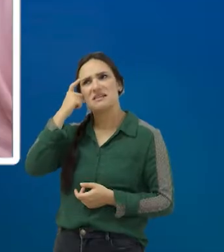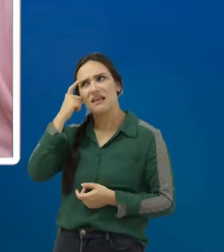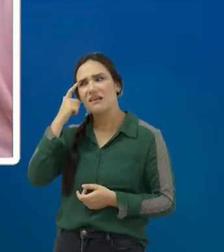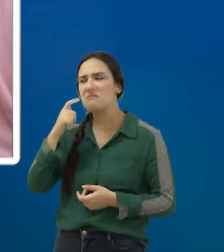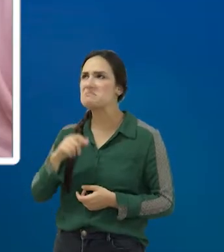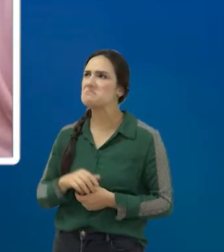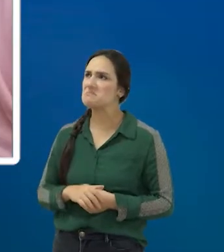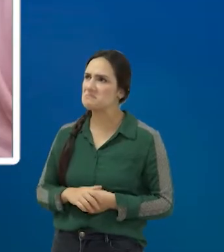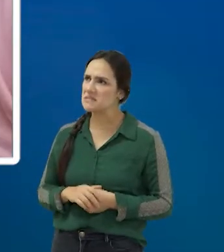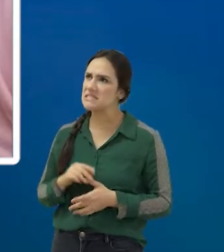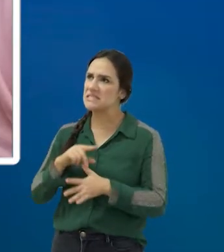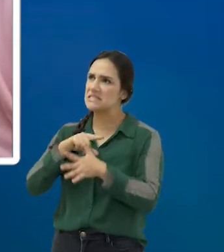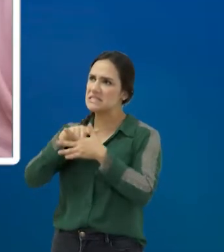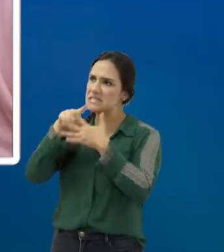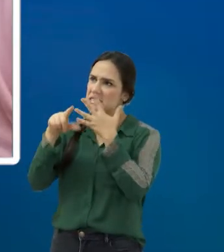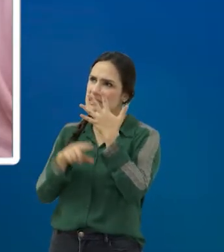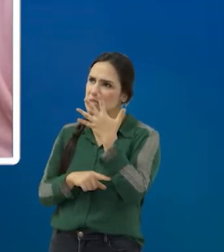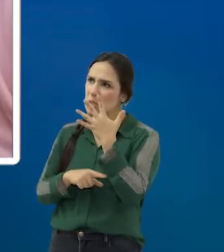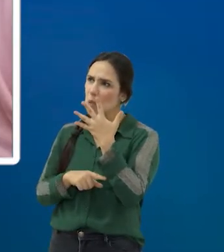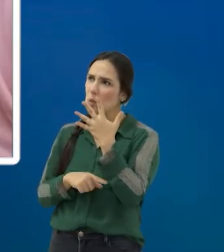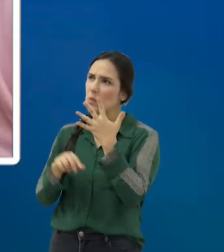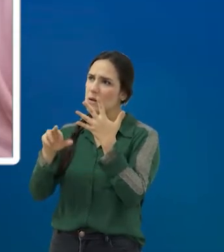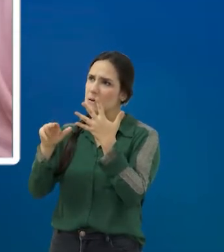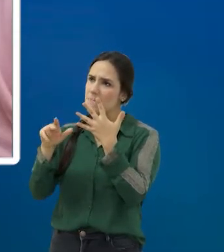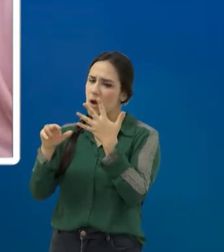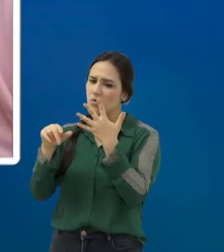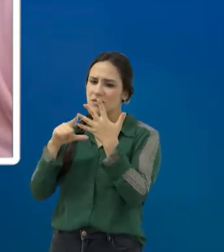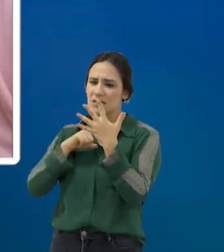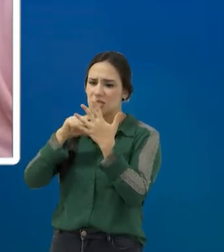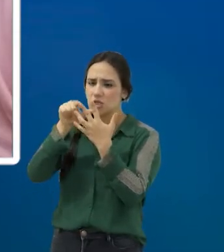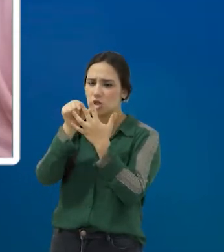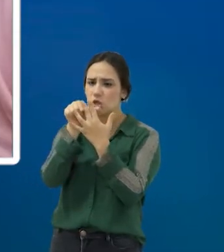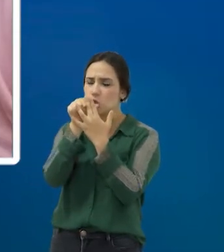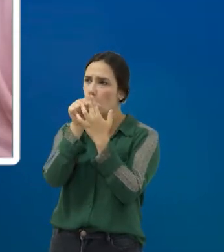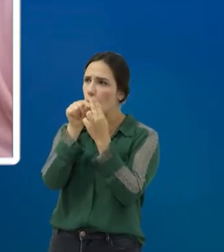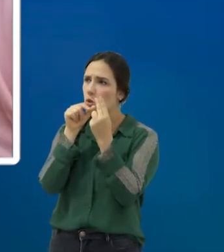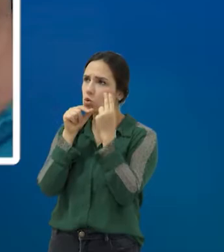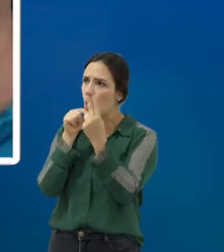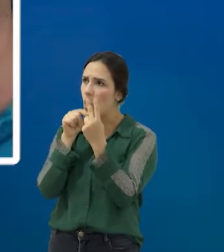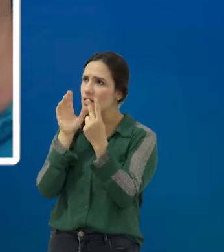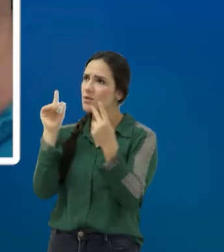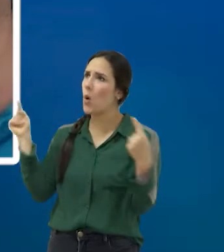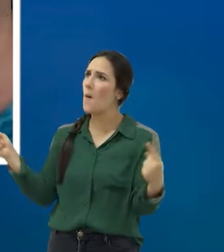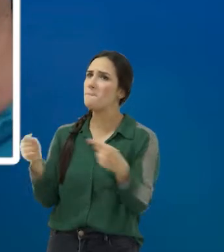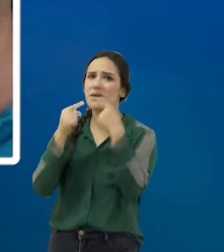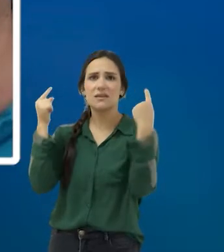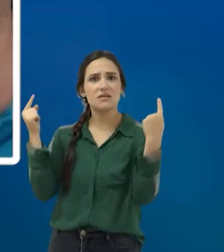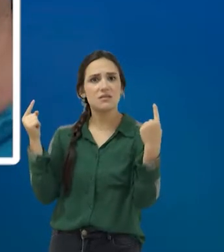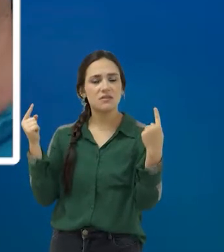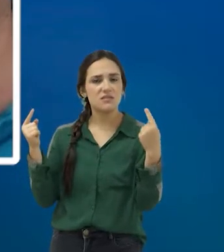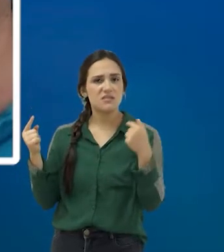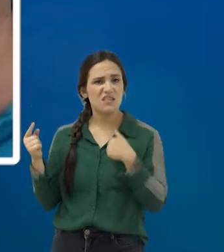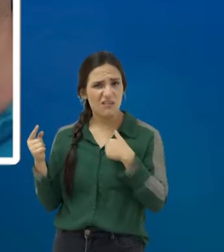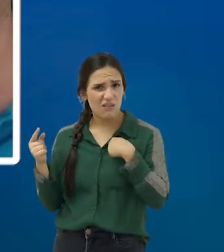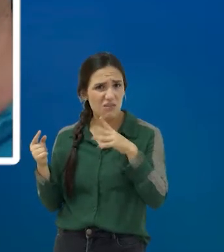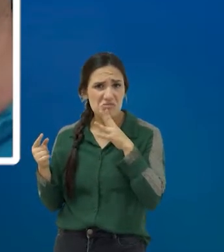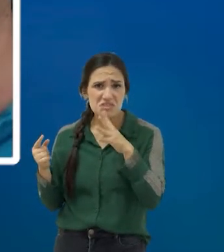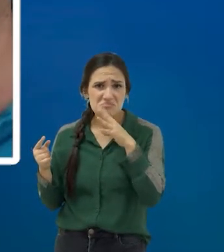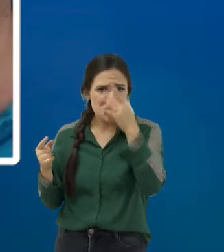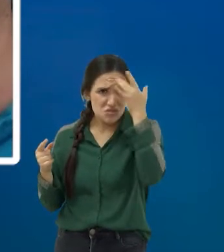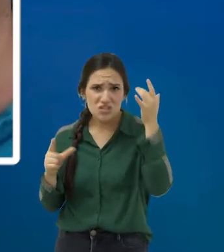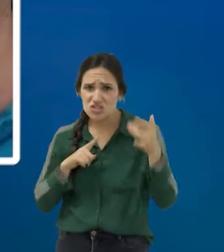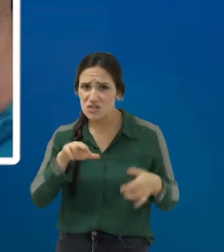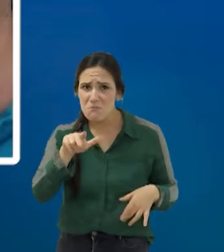5 irmãos, 2 compatíveis. Eu conheci pessoas durante o tratamento que tinham irmãos e não eram